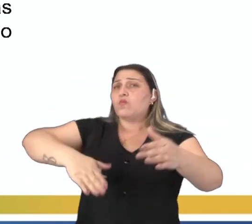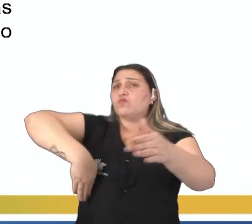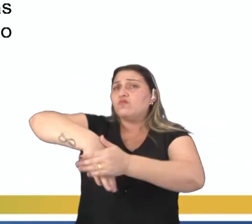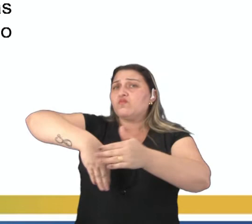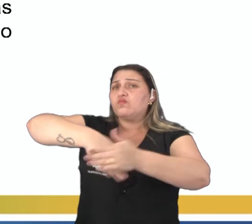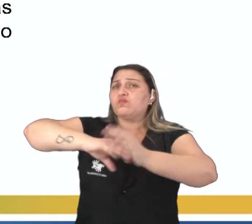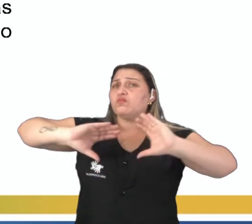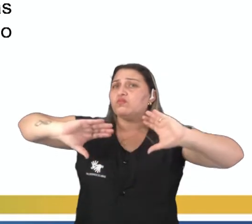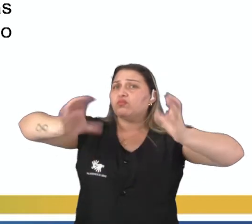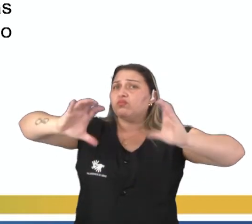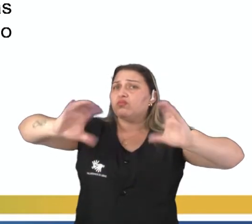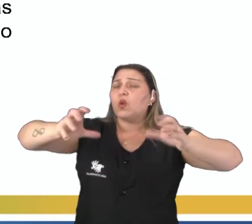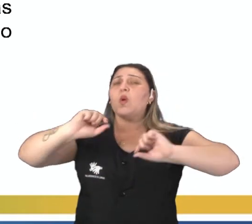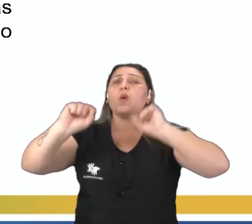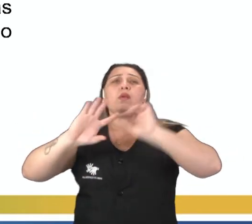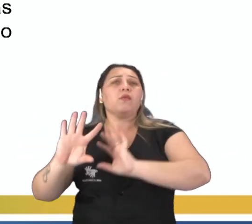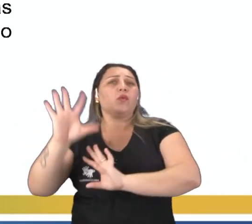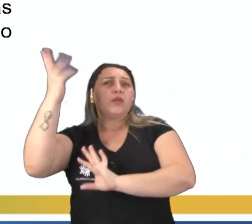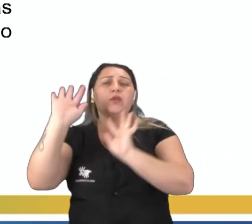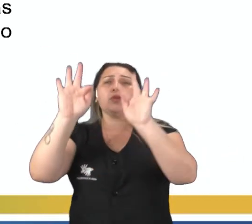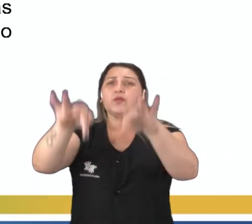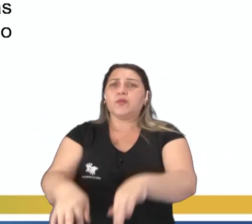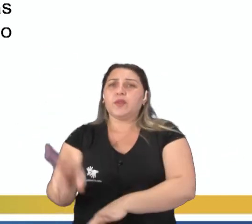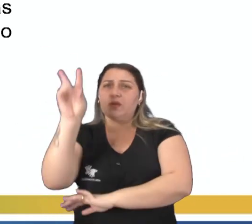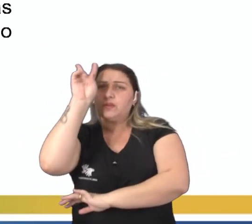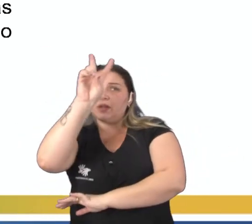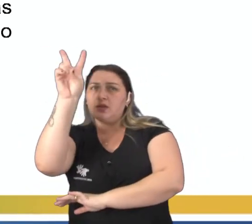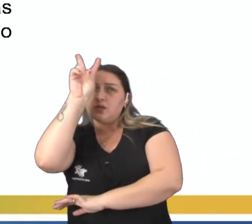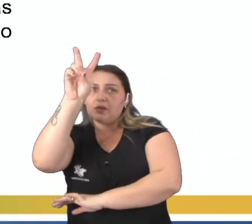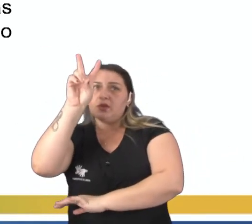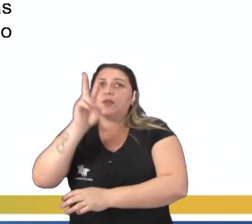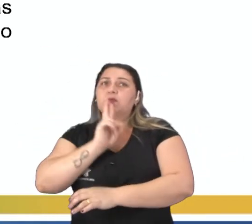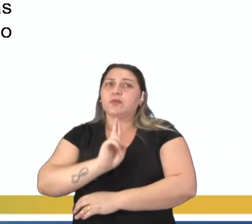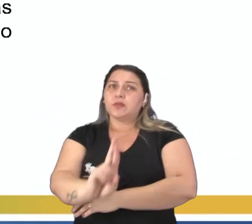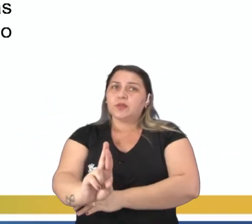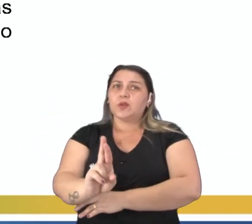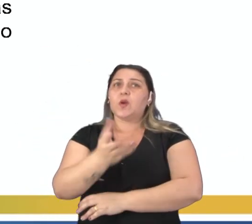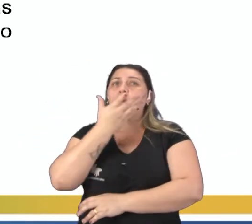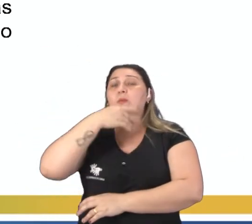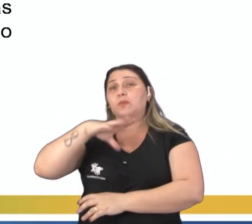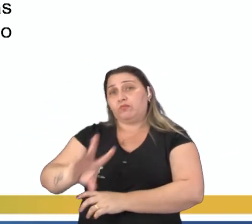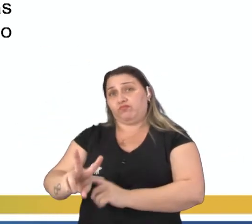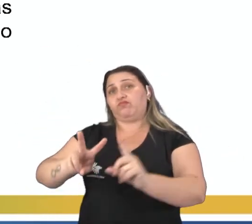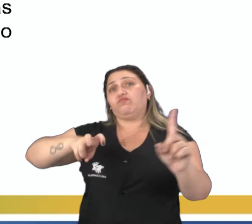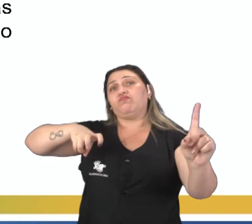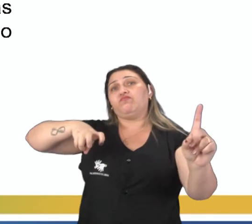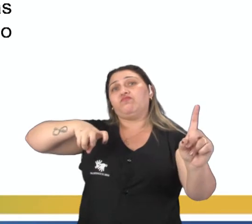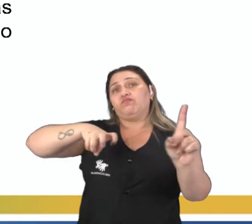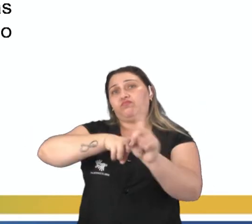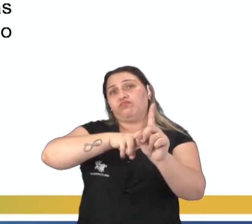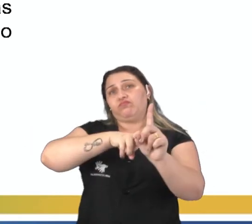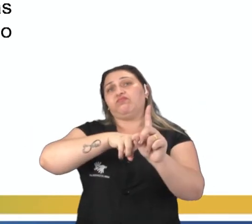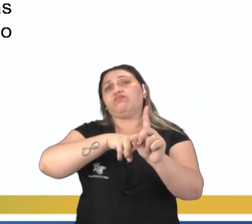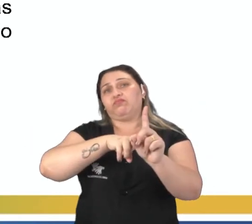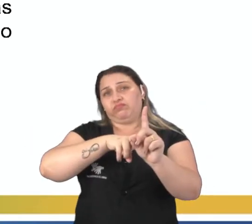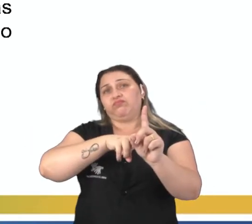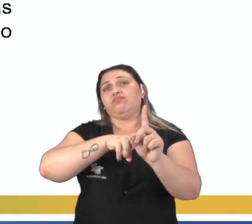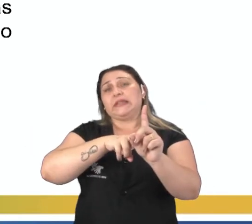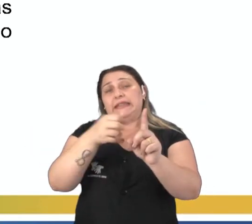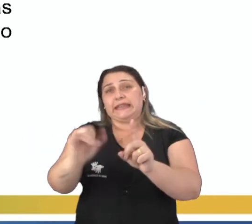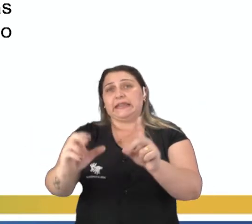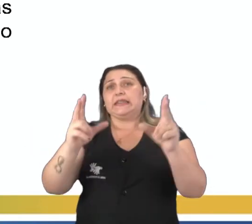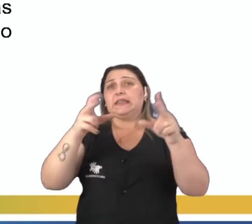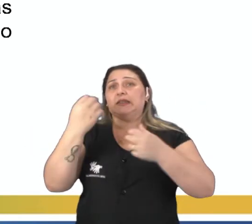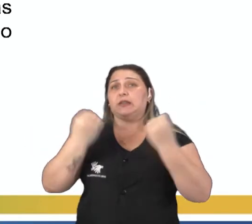jogando futebol. O que aconteceu no final da história? Resposta: um dos meninos foi atropelado. Se o